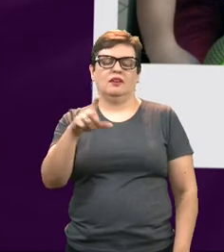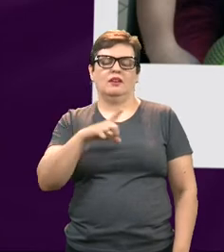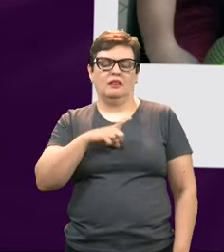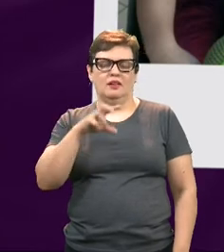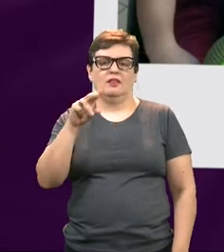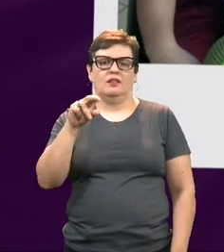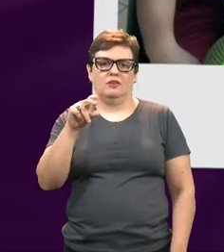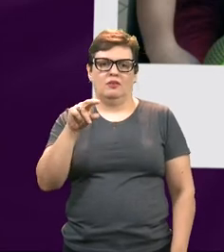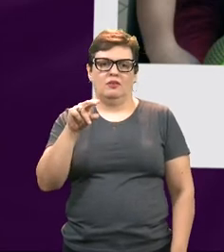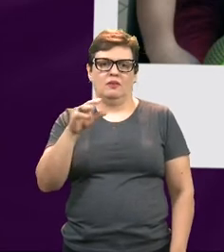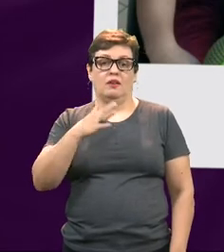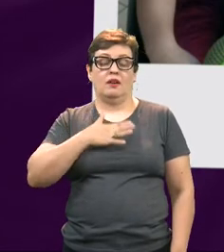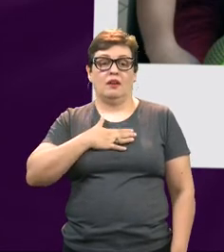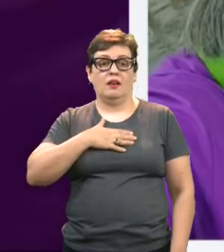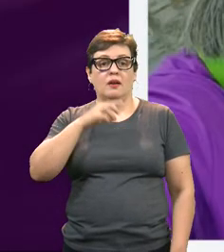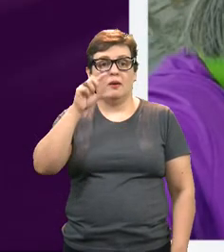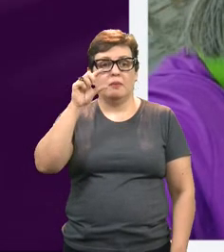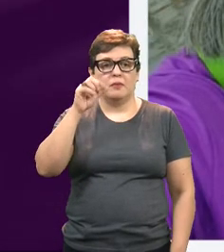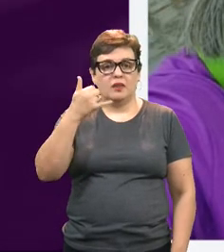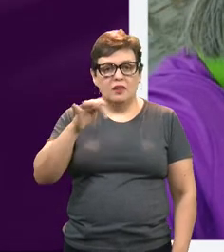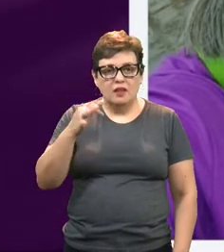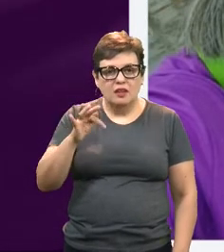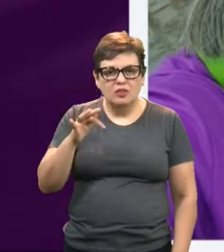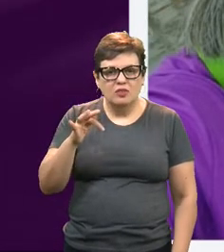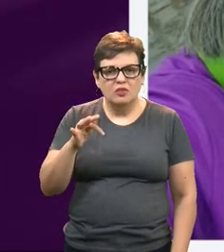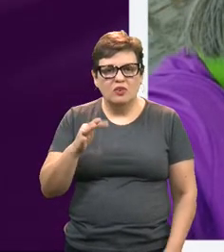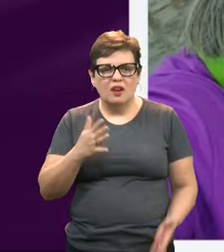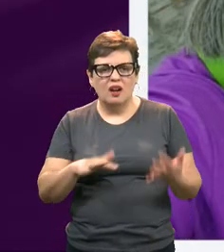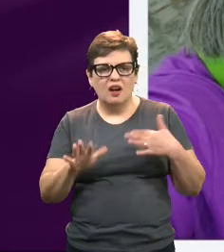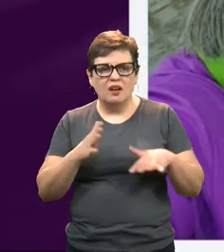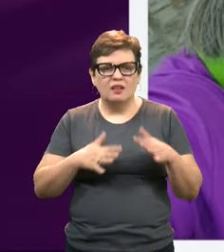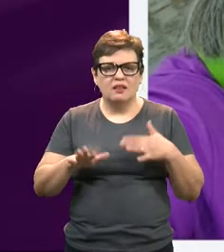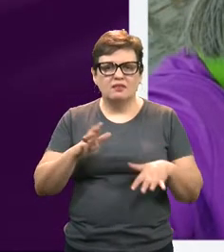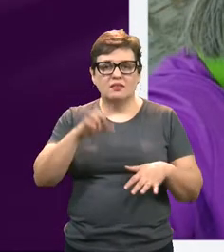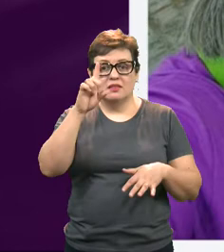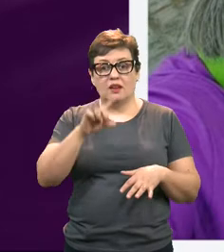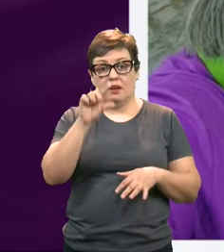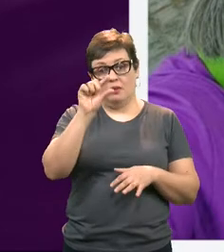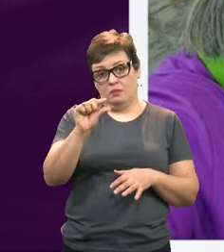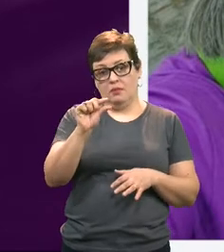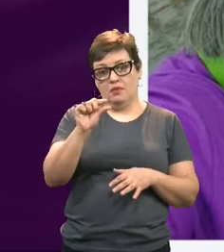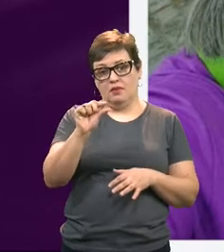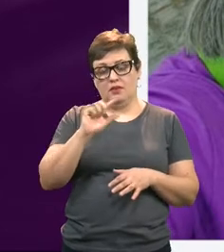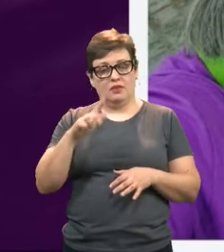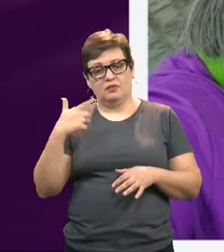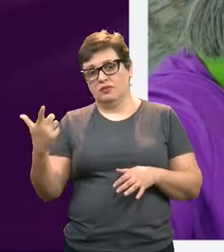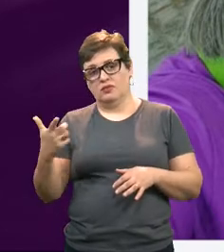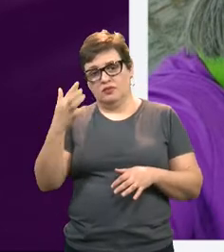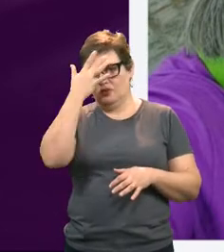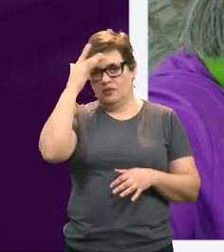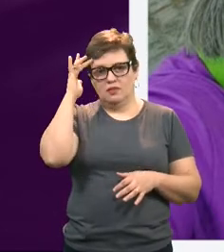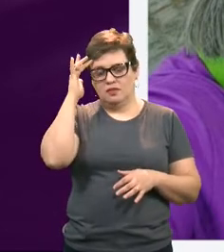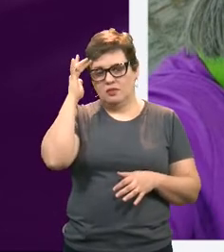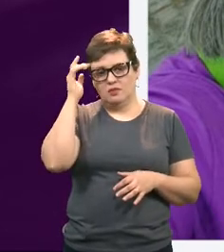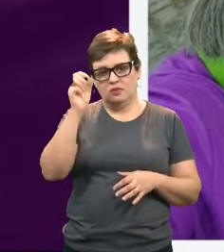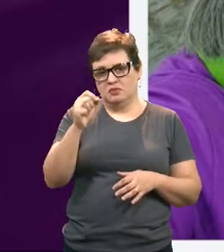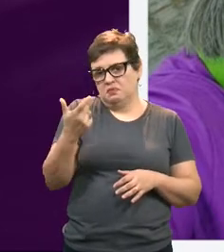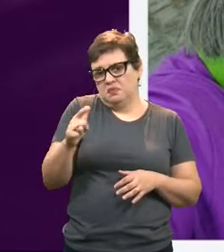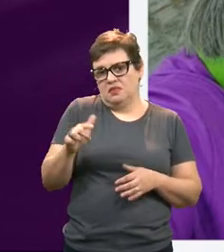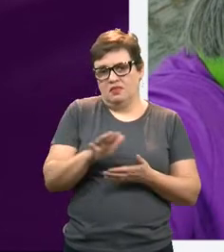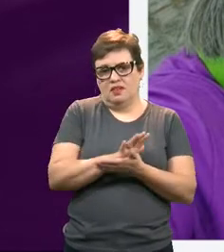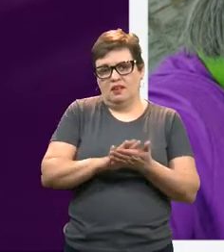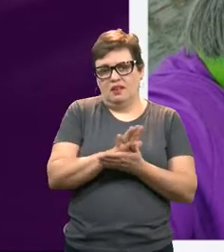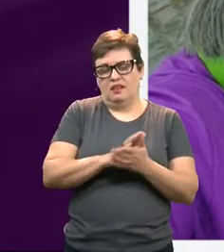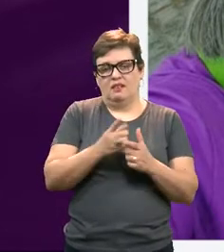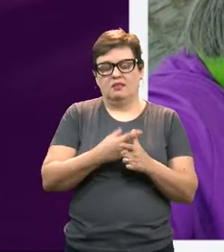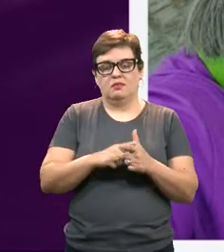que muita gente, às vezes, que não tem nenhuma criança especial, ninguém especial na família. Então, eu venho pedir apoio